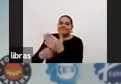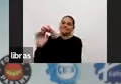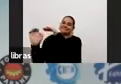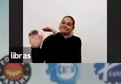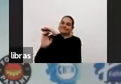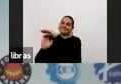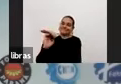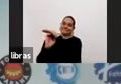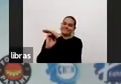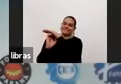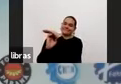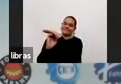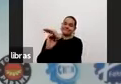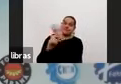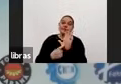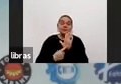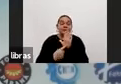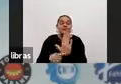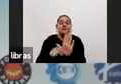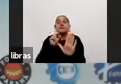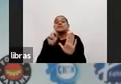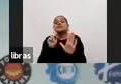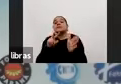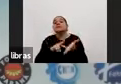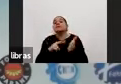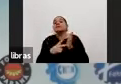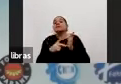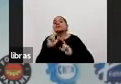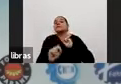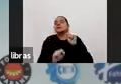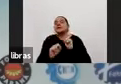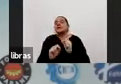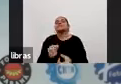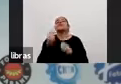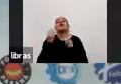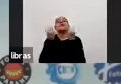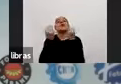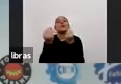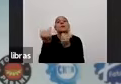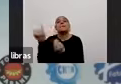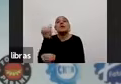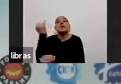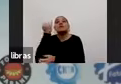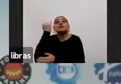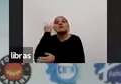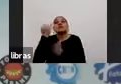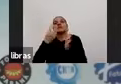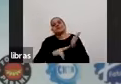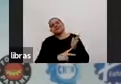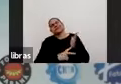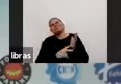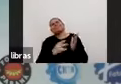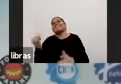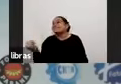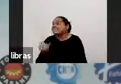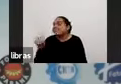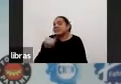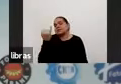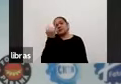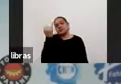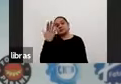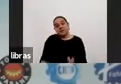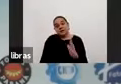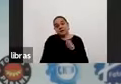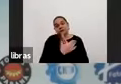a trabalhadores e trabalhadoras a relevância, a importância do sindicato em vossas